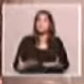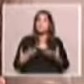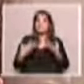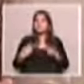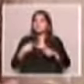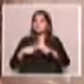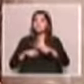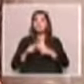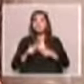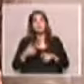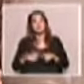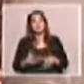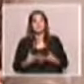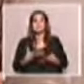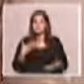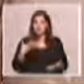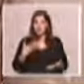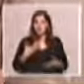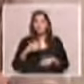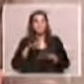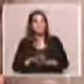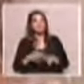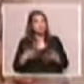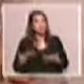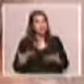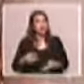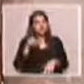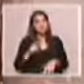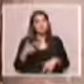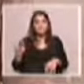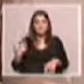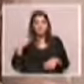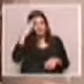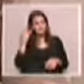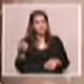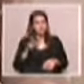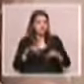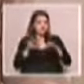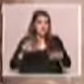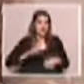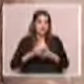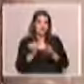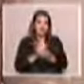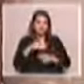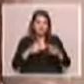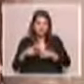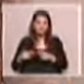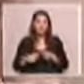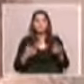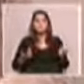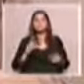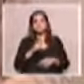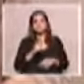formas diferenciadas ao consumidor. Mas hoje mesmo também, e acho que acontece também com o queijo Serra da Estrela e outros queijos tradicionais, é